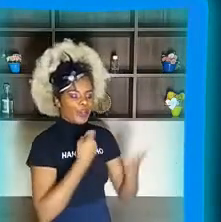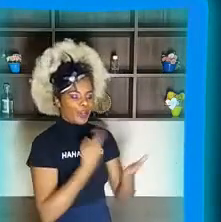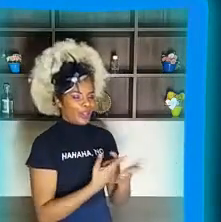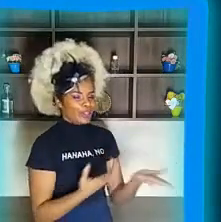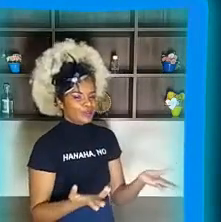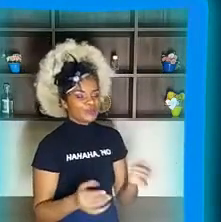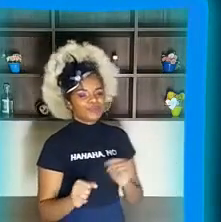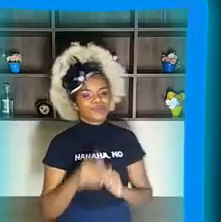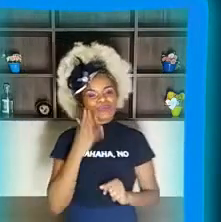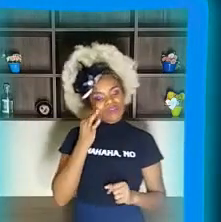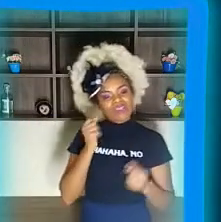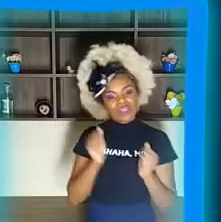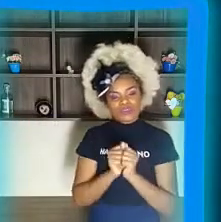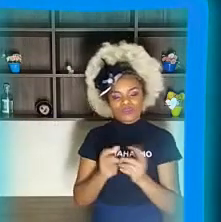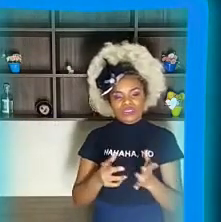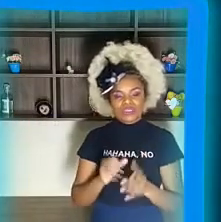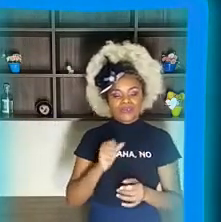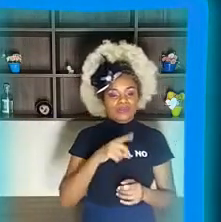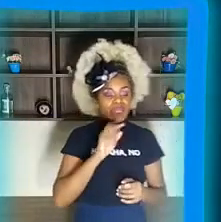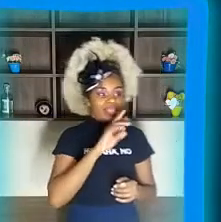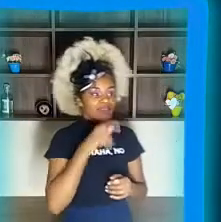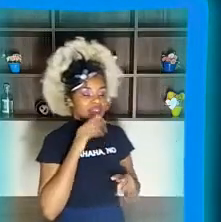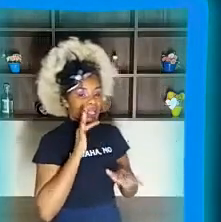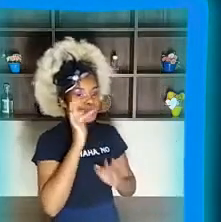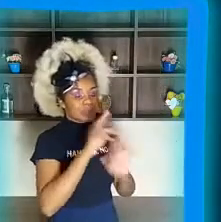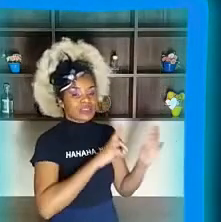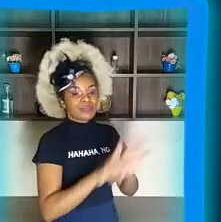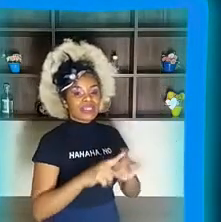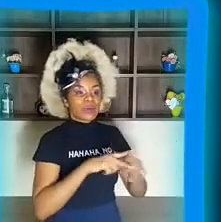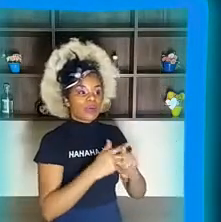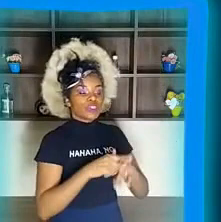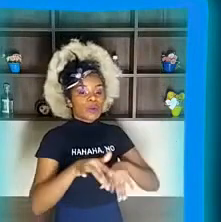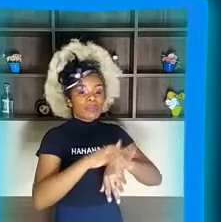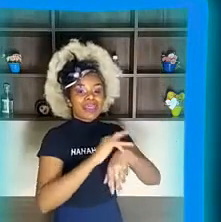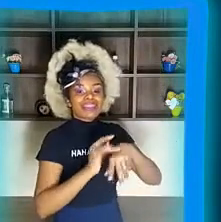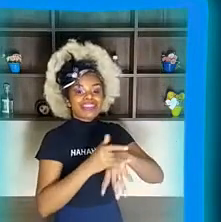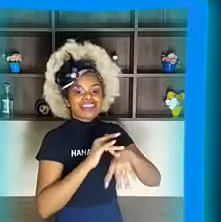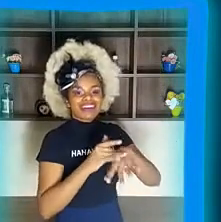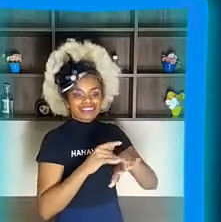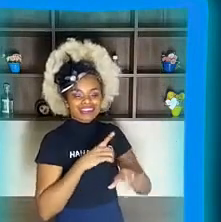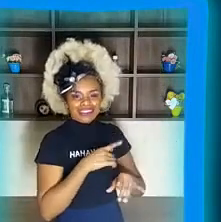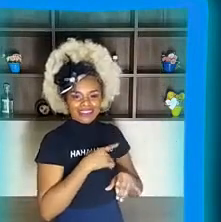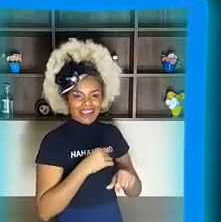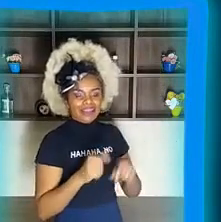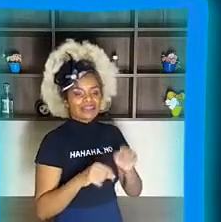você. Semana que vem começa um workshop de dança.